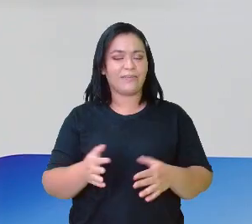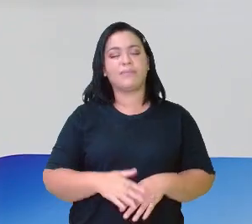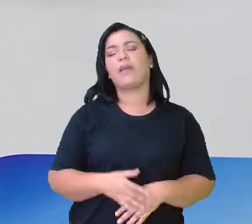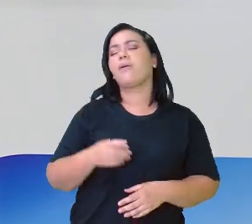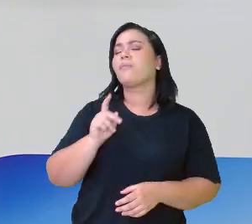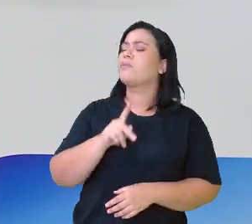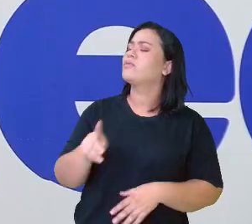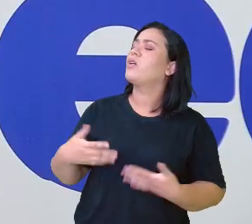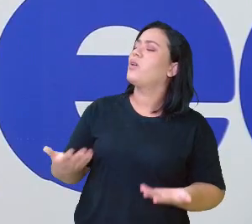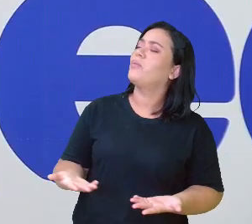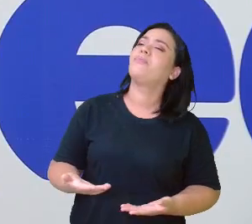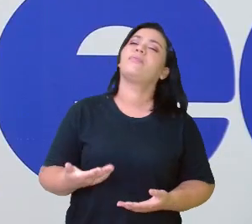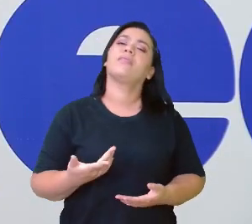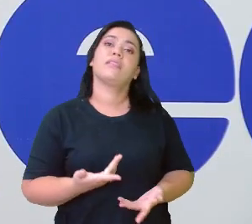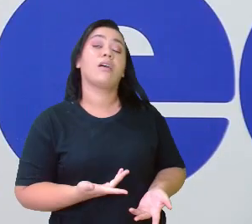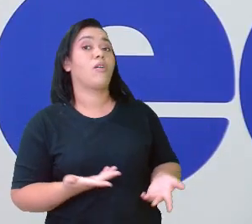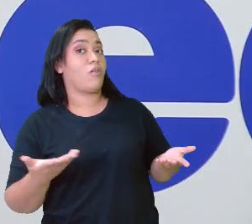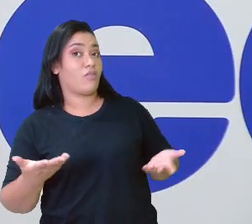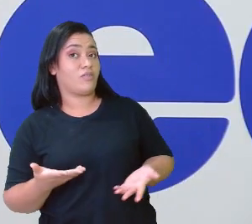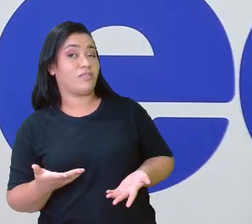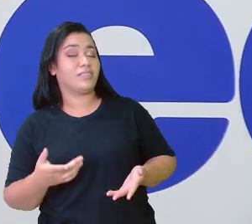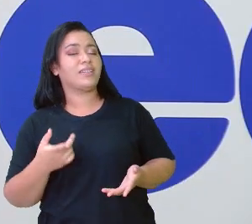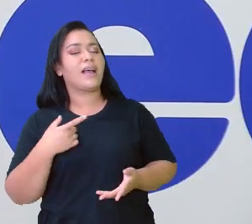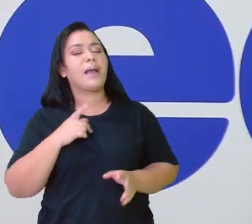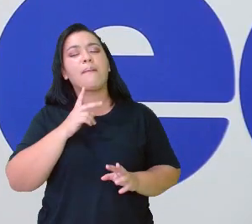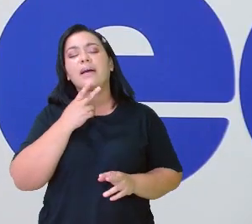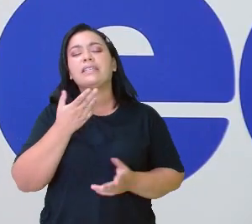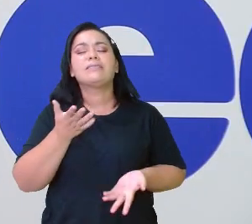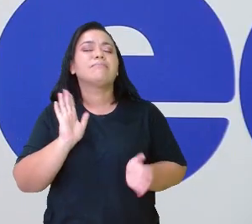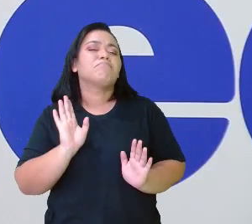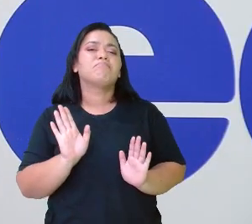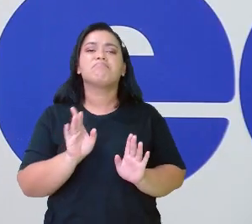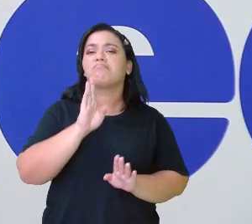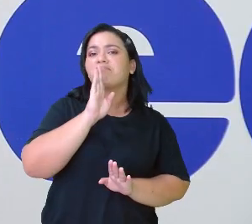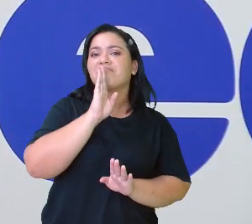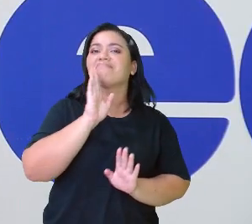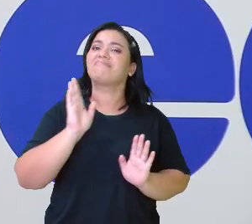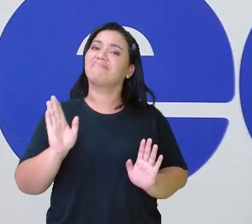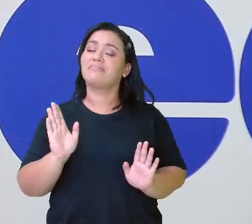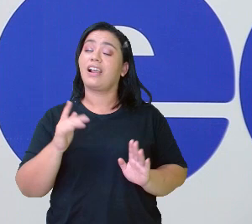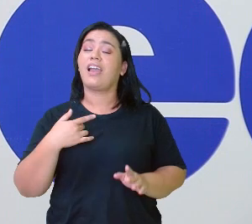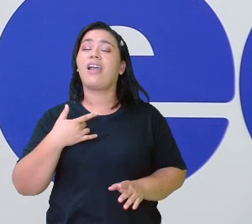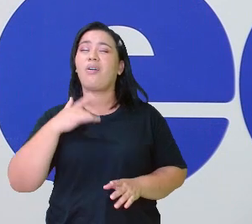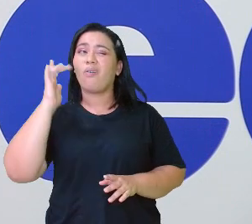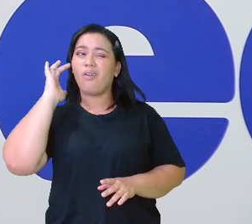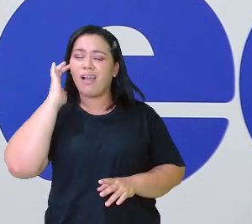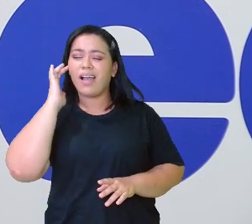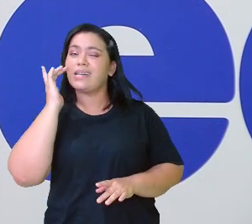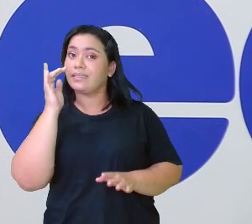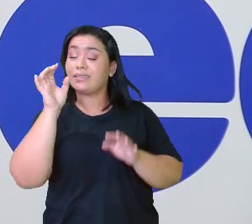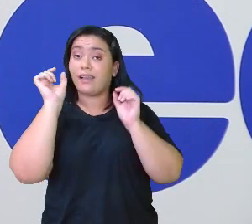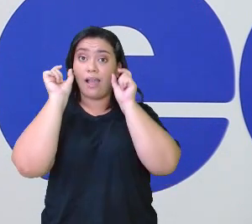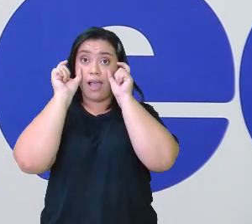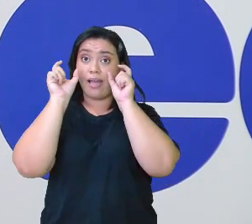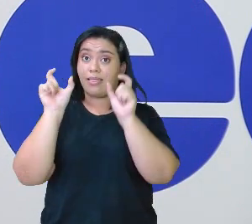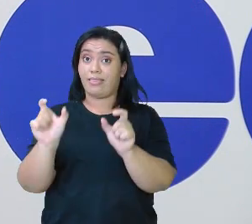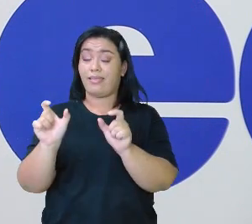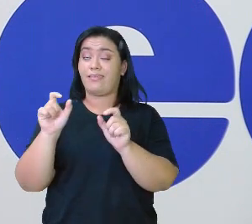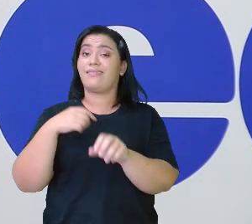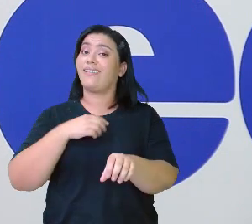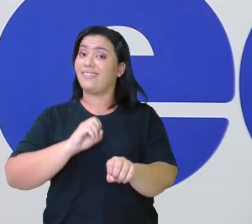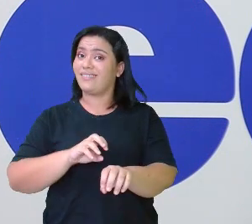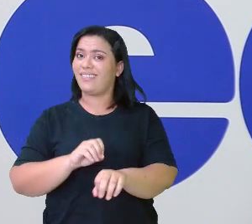aí? Por aqui, hoje eles estão bem discretos, viu, professor? Eu acho que eles estão muito atentos às aulas